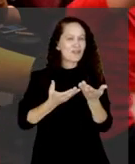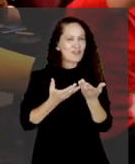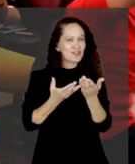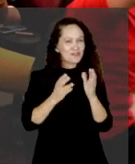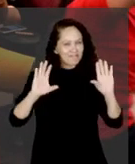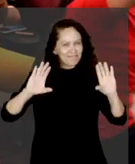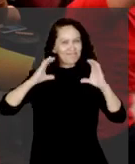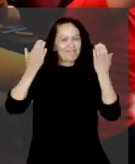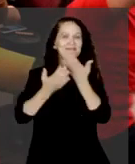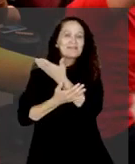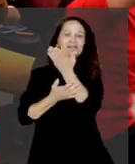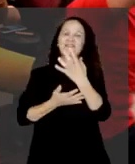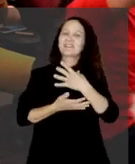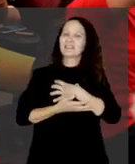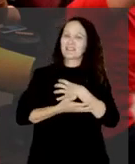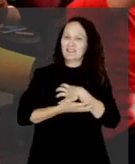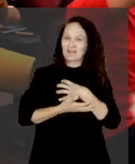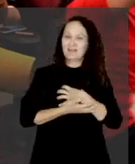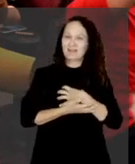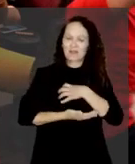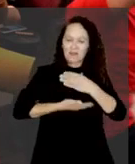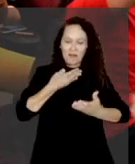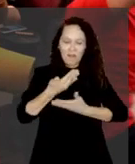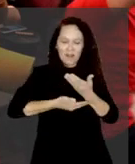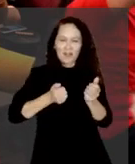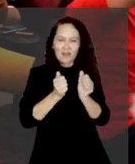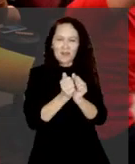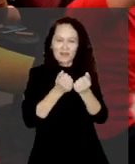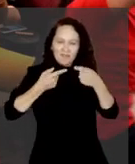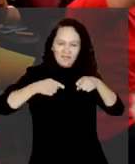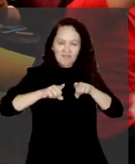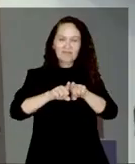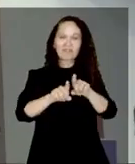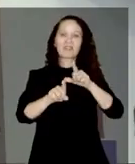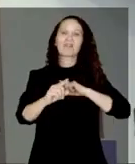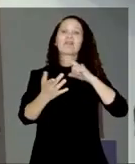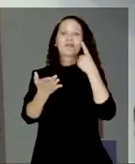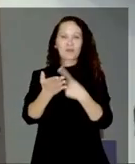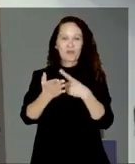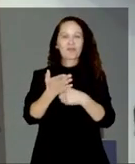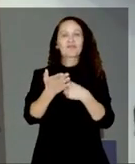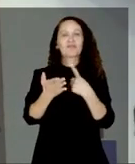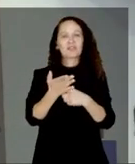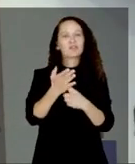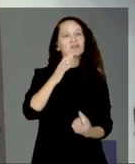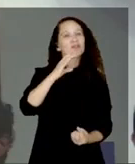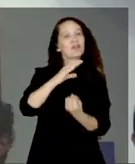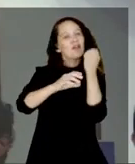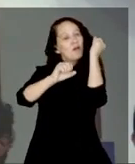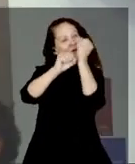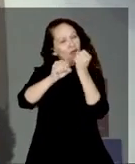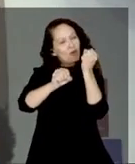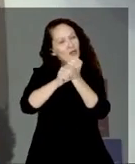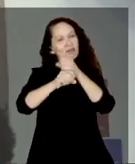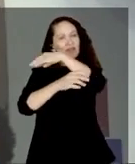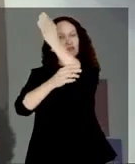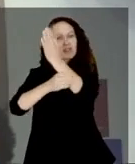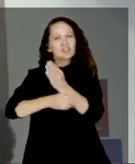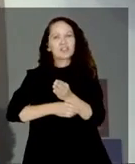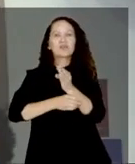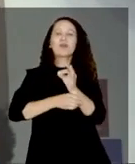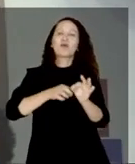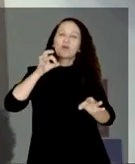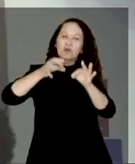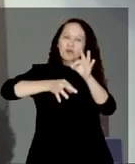nós estamos juntos para que o Brasil possa reescrever essa história e a gente, de fato, construir um país com mais justiça, com